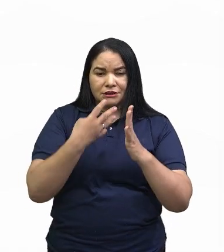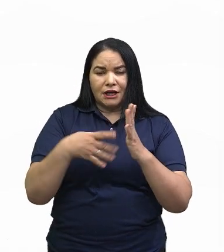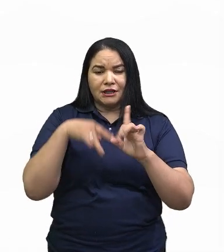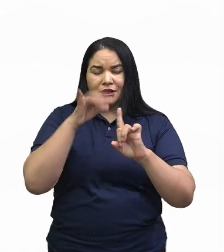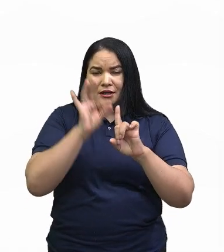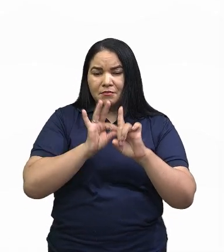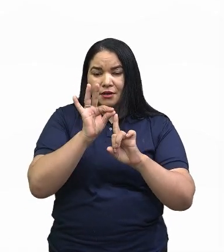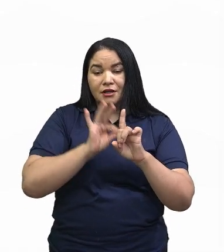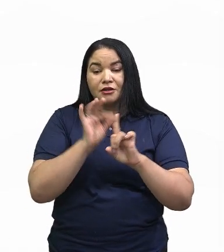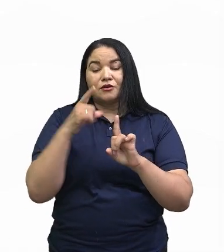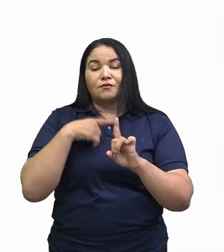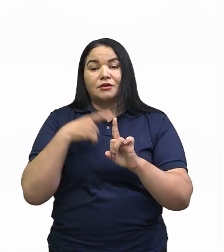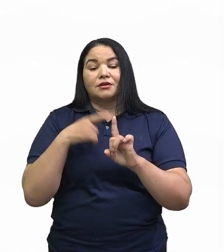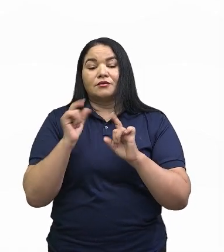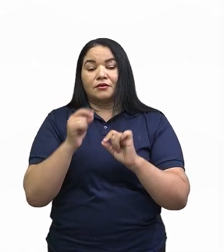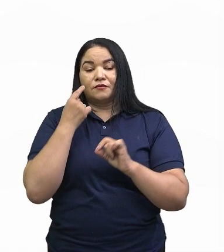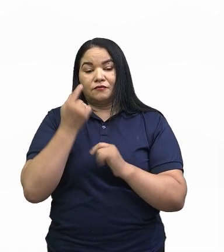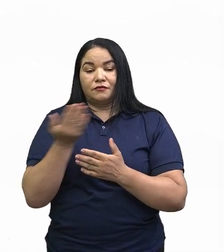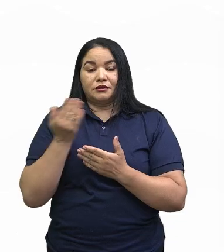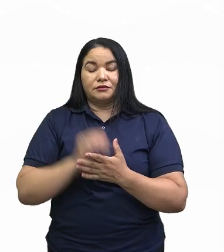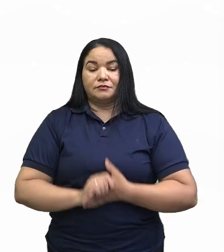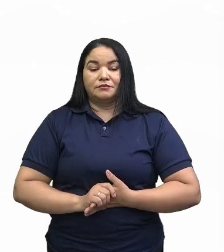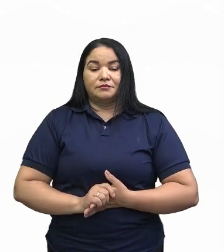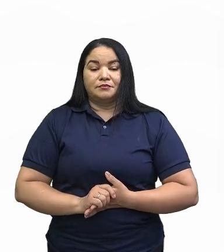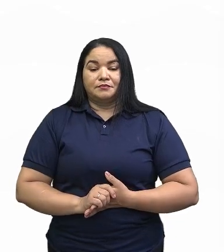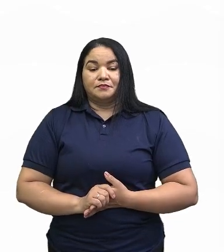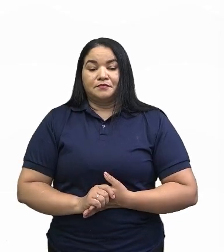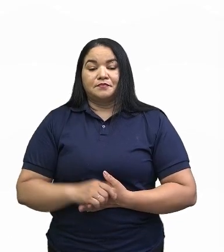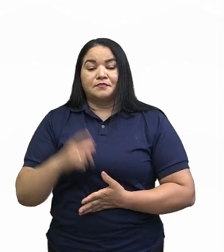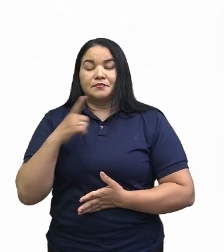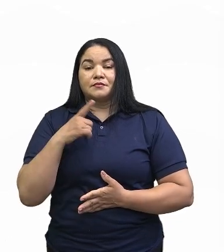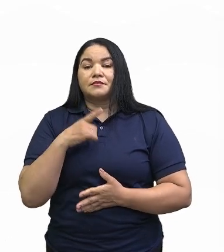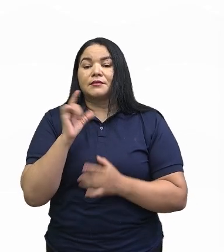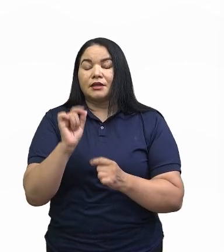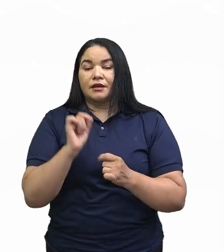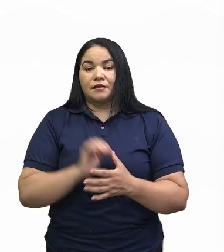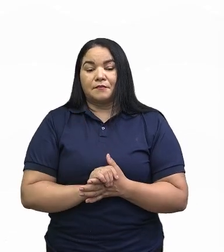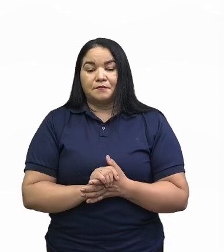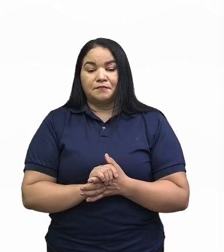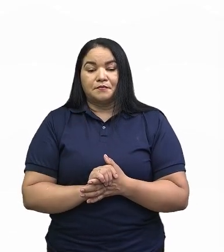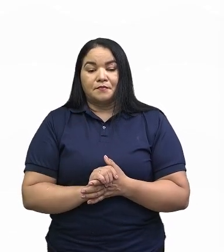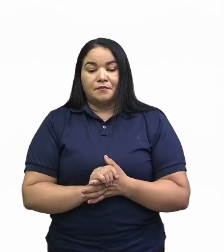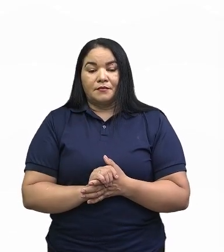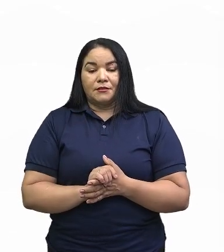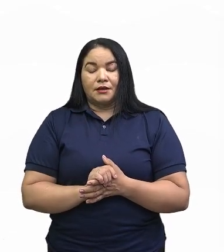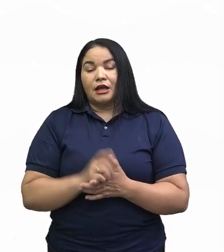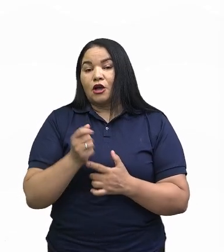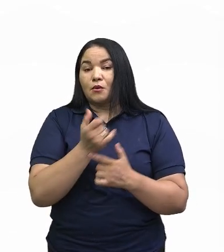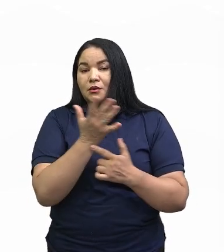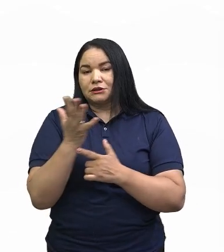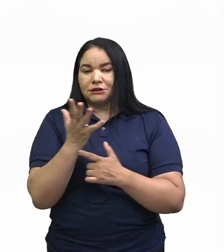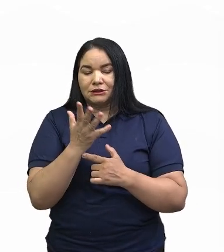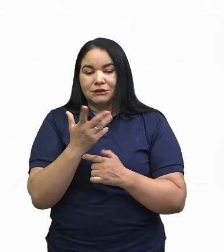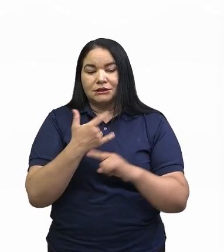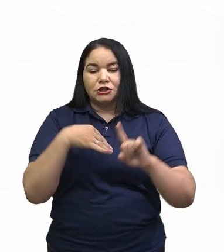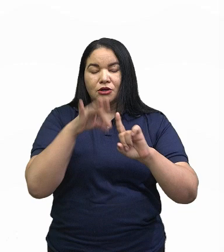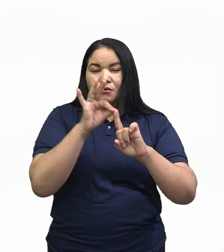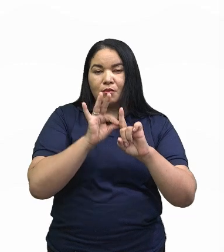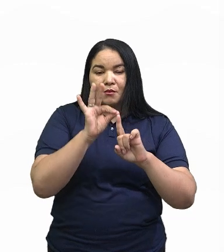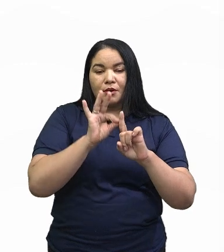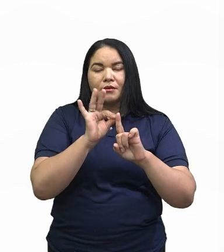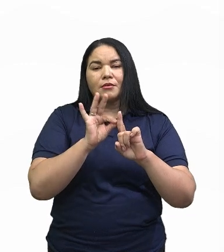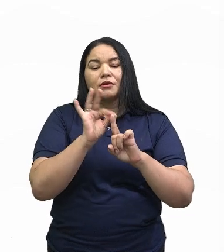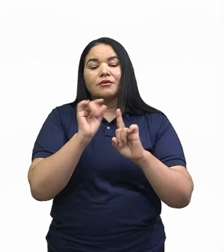temperatura, você tem as escalas de temperatura, tem a função de medir a temperatura. O que é a